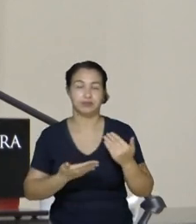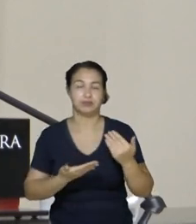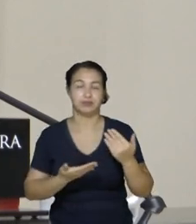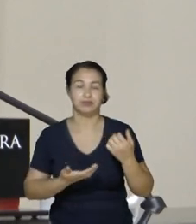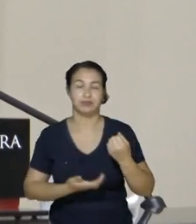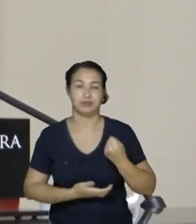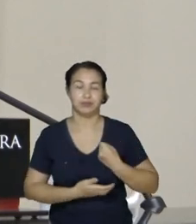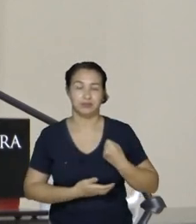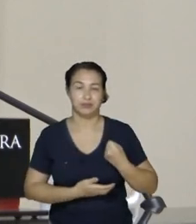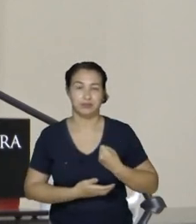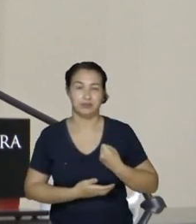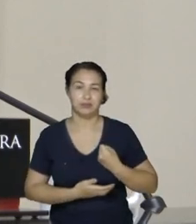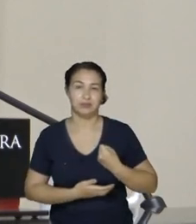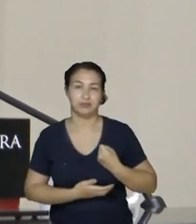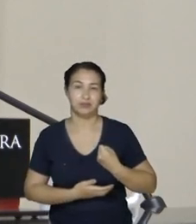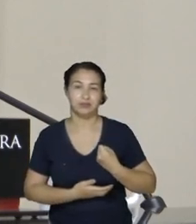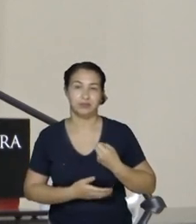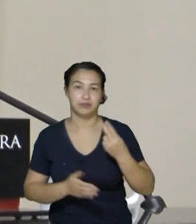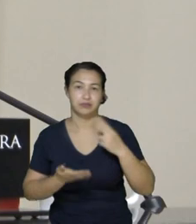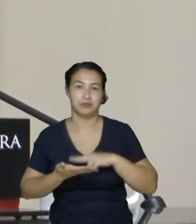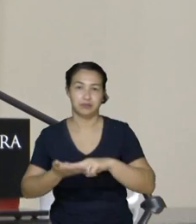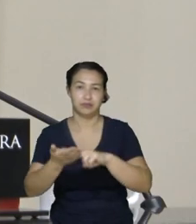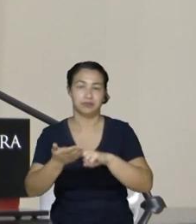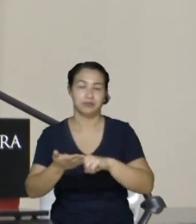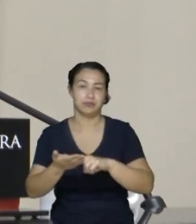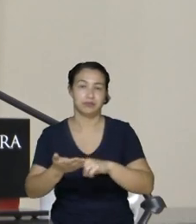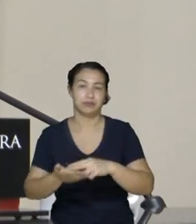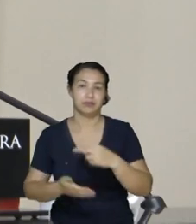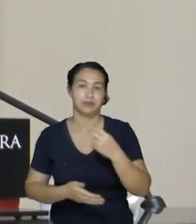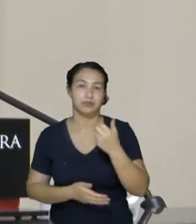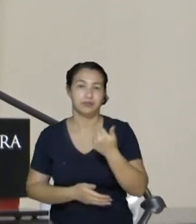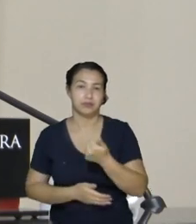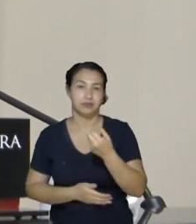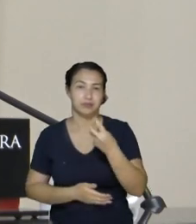pelo processo nominal encaminhado pela mensagem número